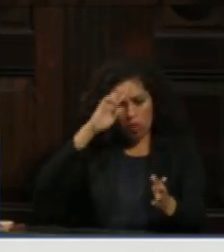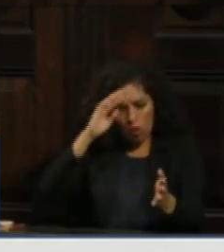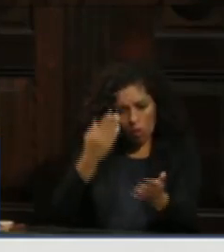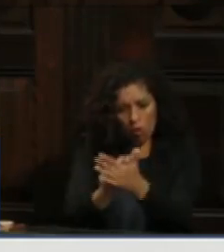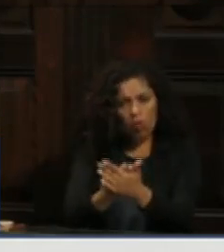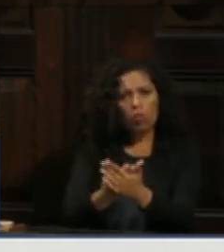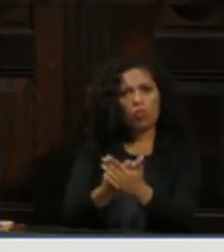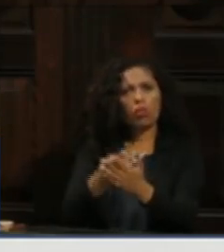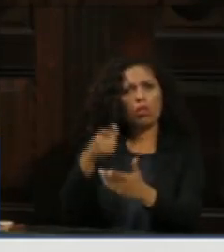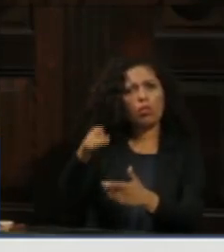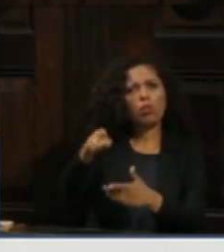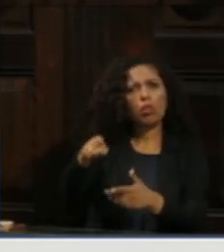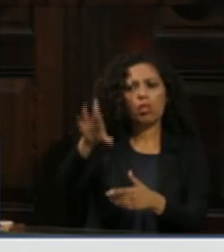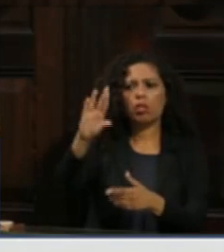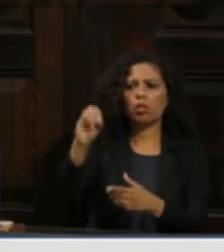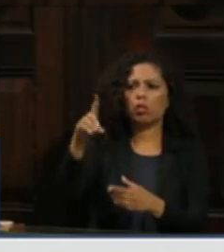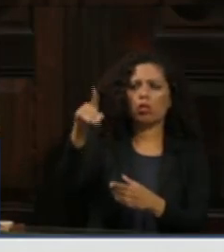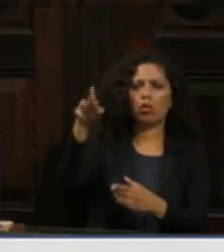decisão monocrática.